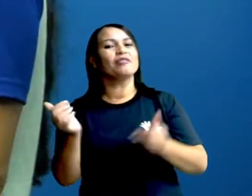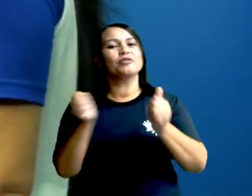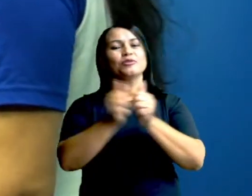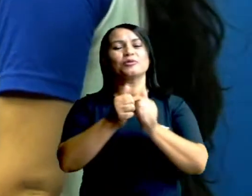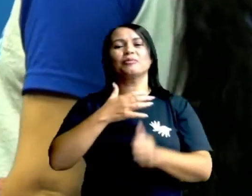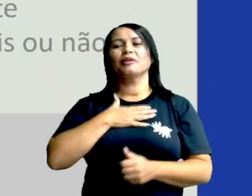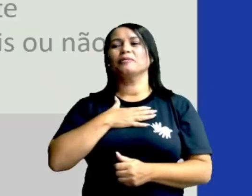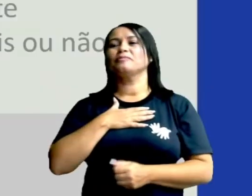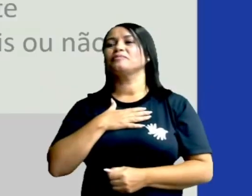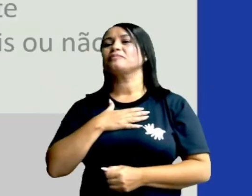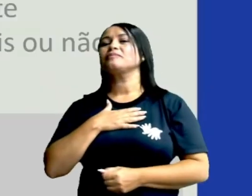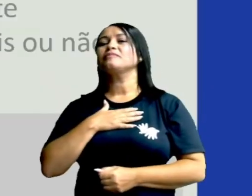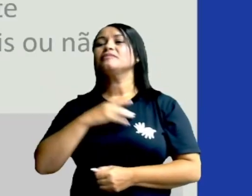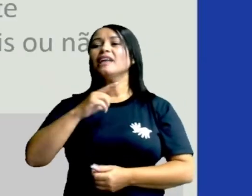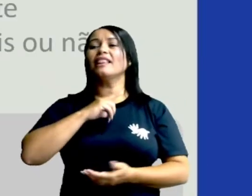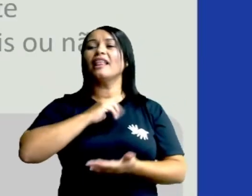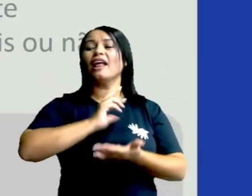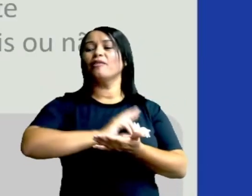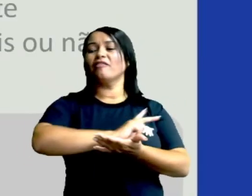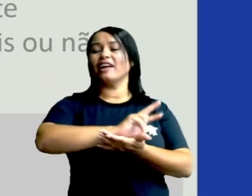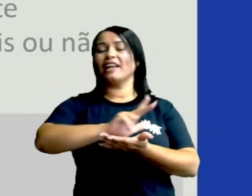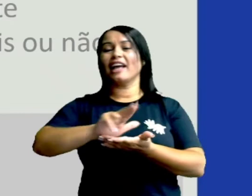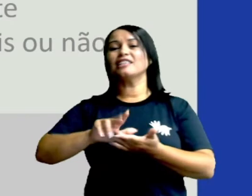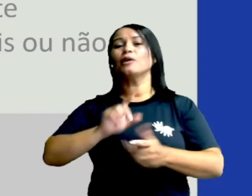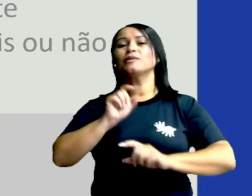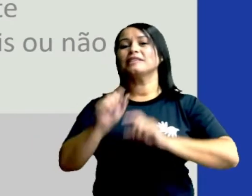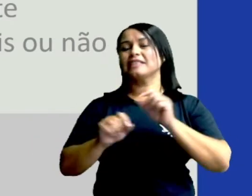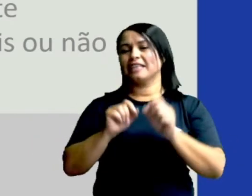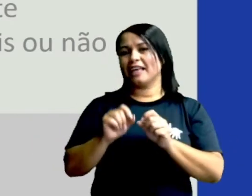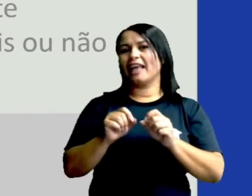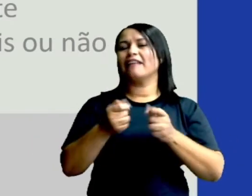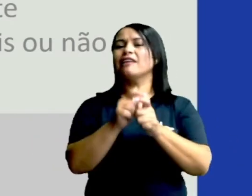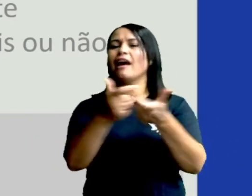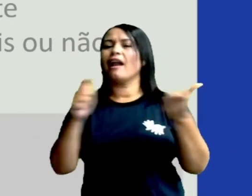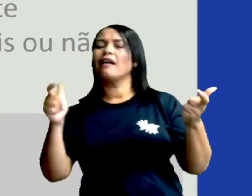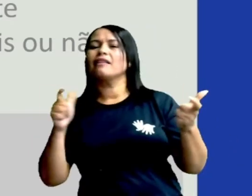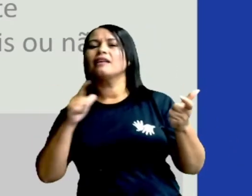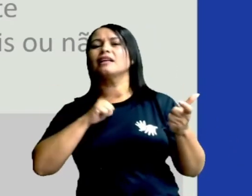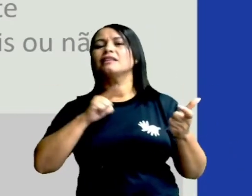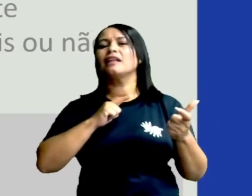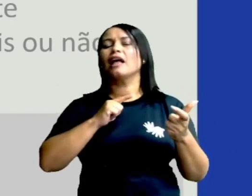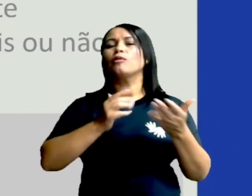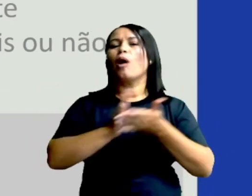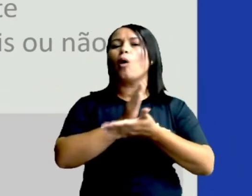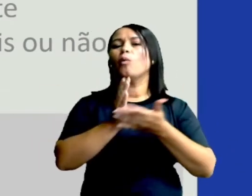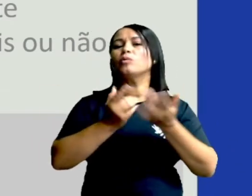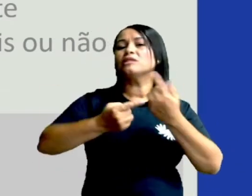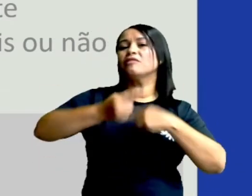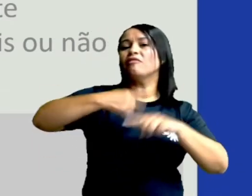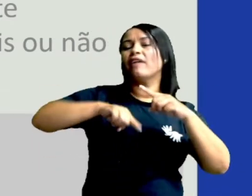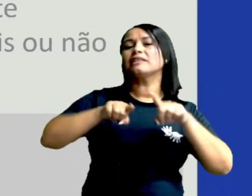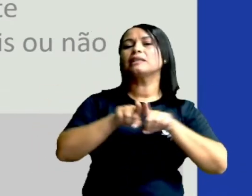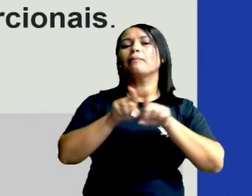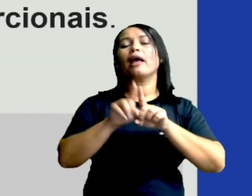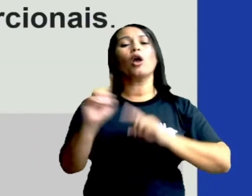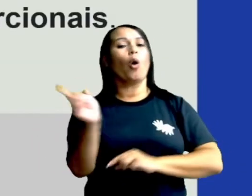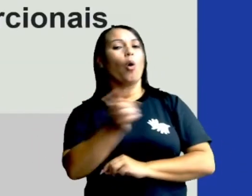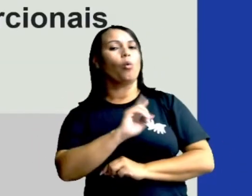comigo. Variação de grandezas diretamente proporcionais, inversamente proporcionais ou